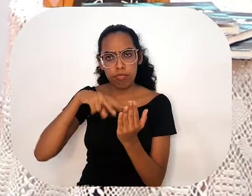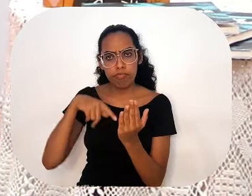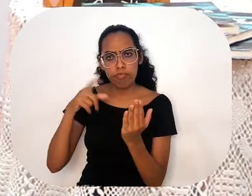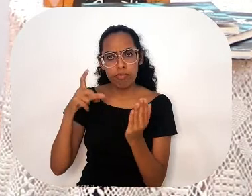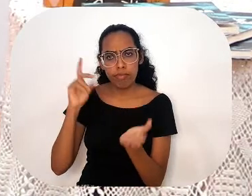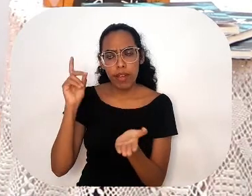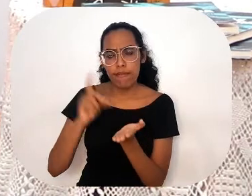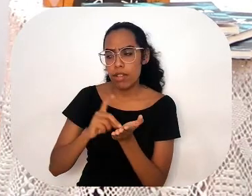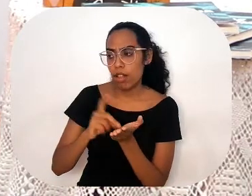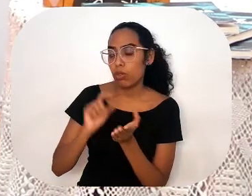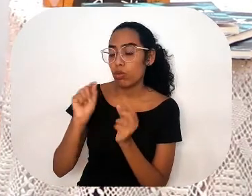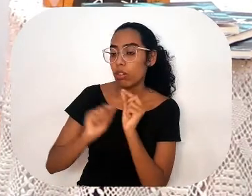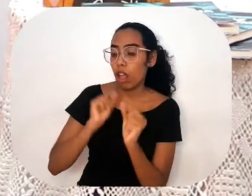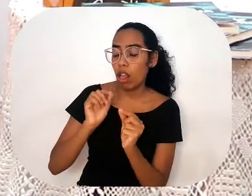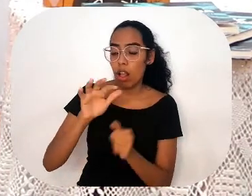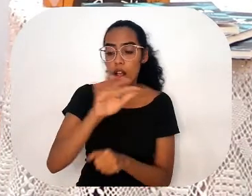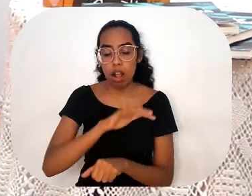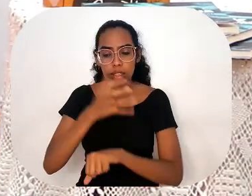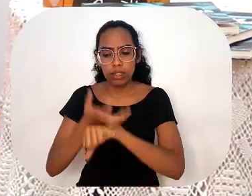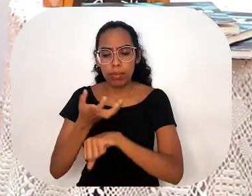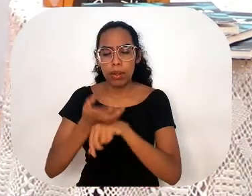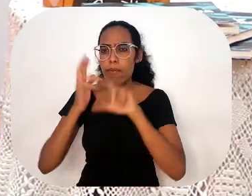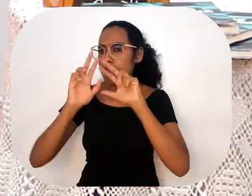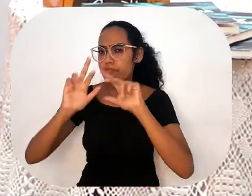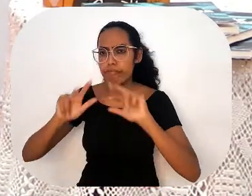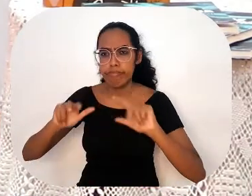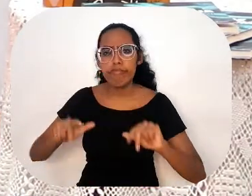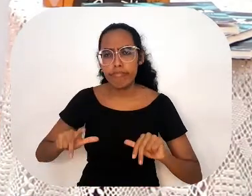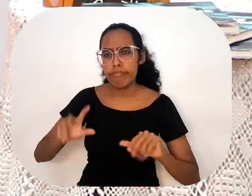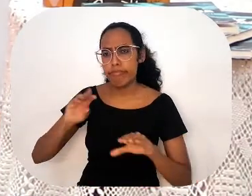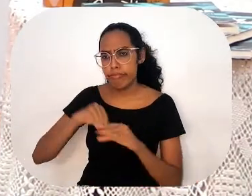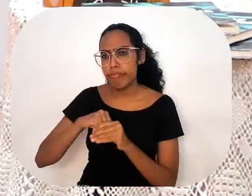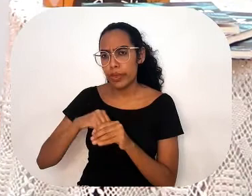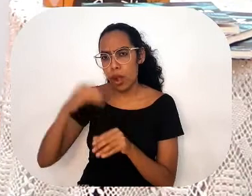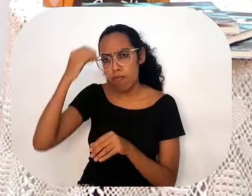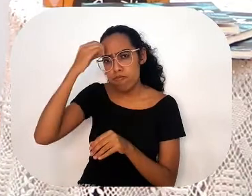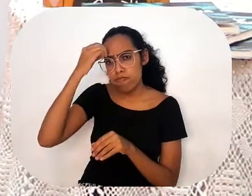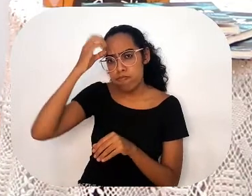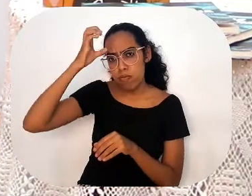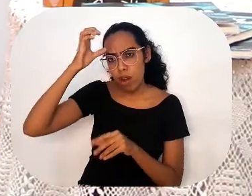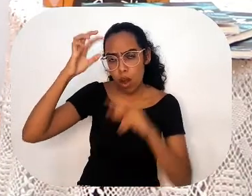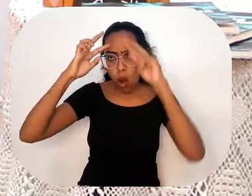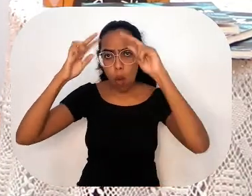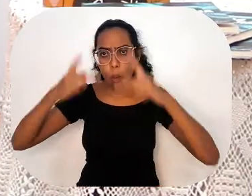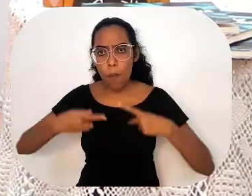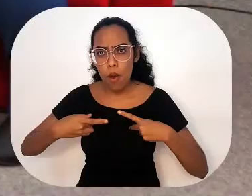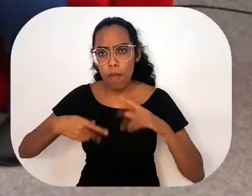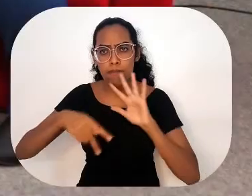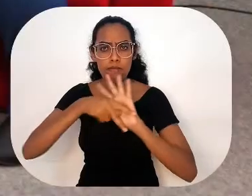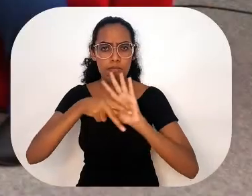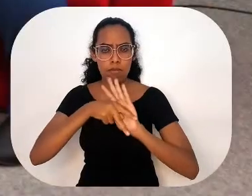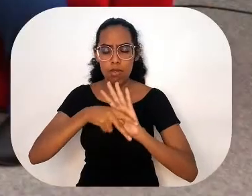na verdade a gente tá lendo também sobre sociologia sobre história sobre geografia sobre o conheço o